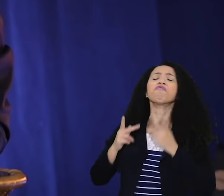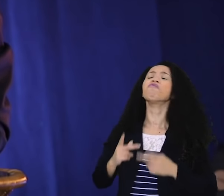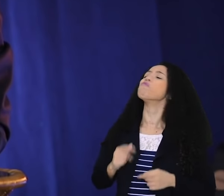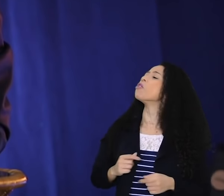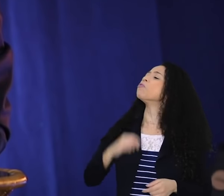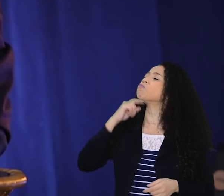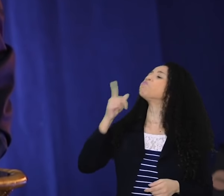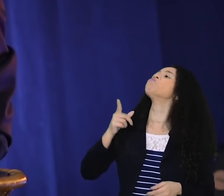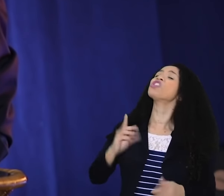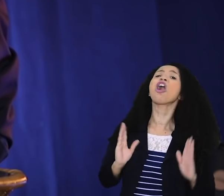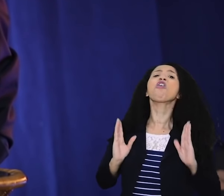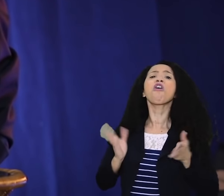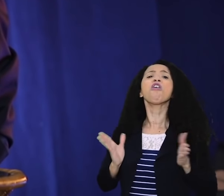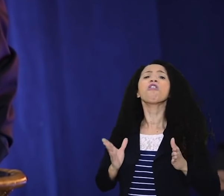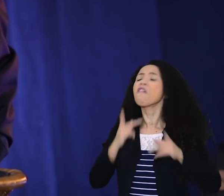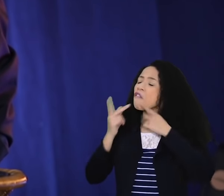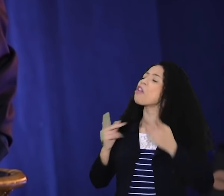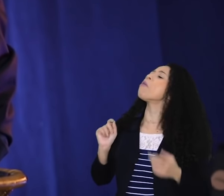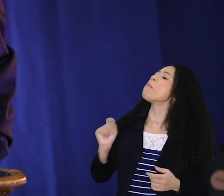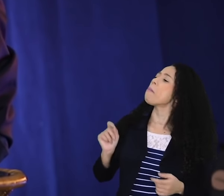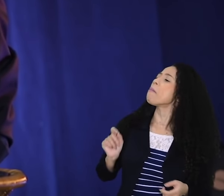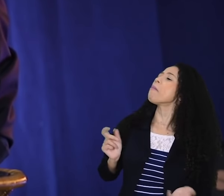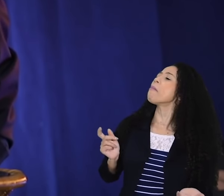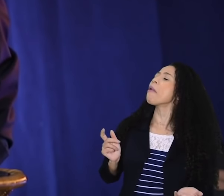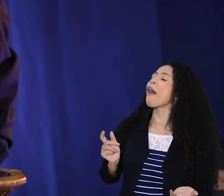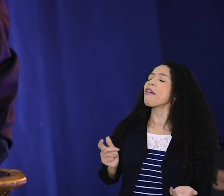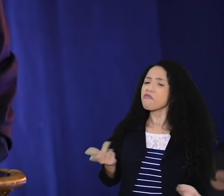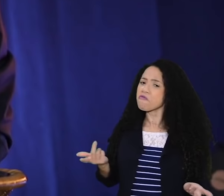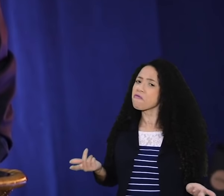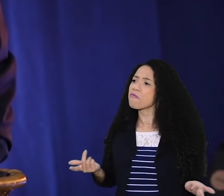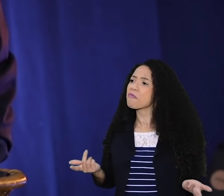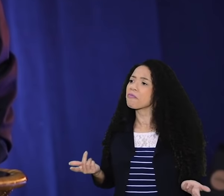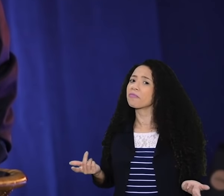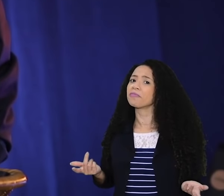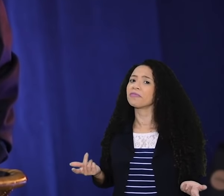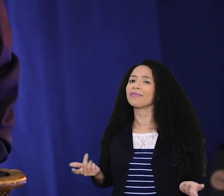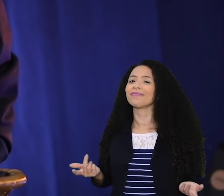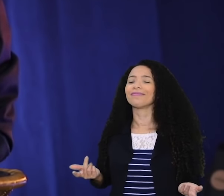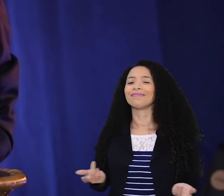peito erguido. E agora? E aí? Vai encarar?